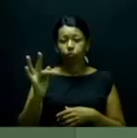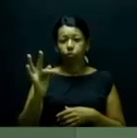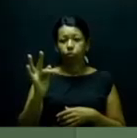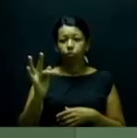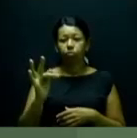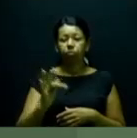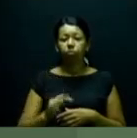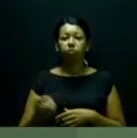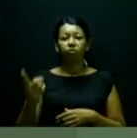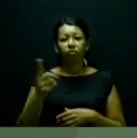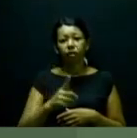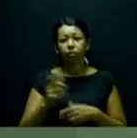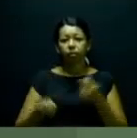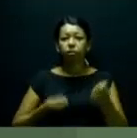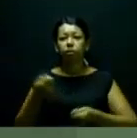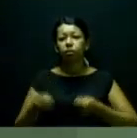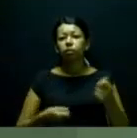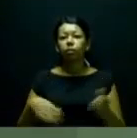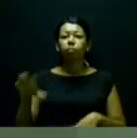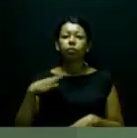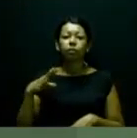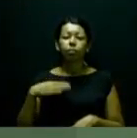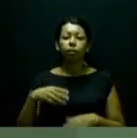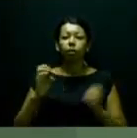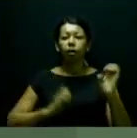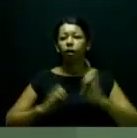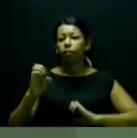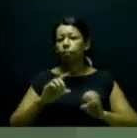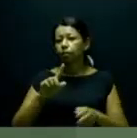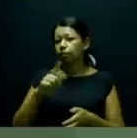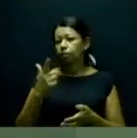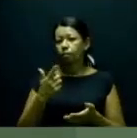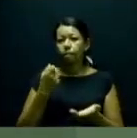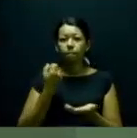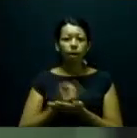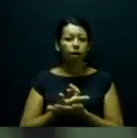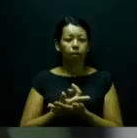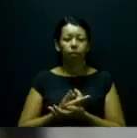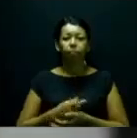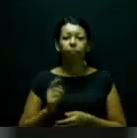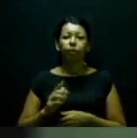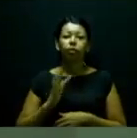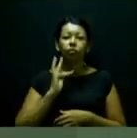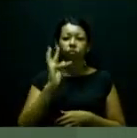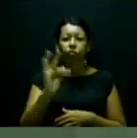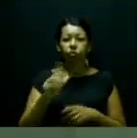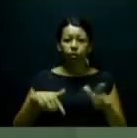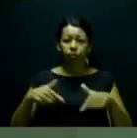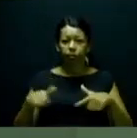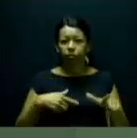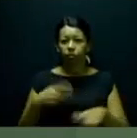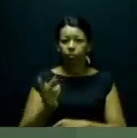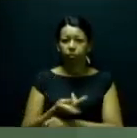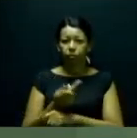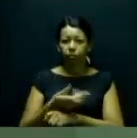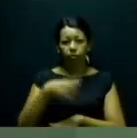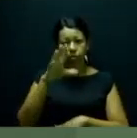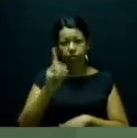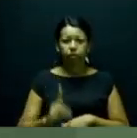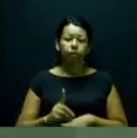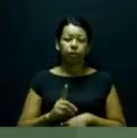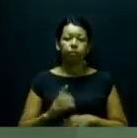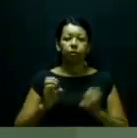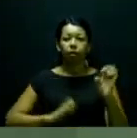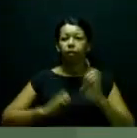administração municipal. A empresa não paga, lá na frente os trabalhadores vão buscar seus direitos,